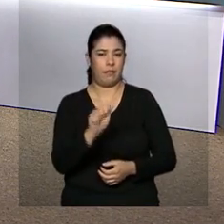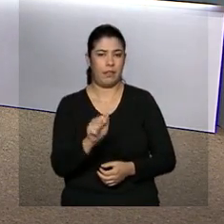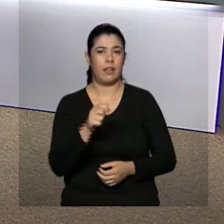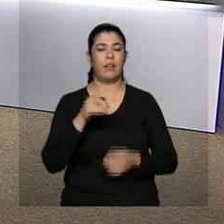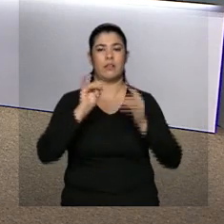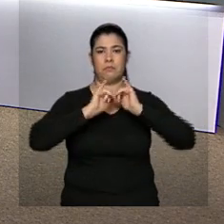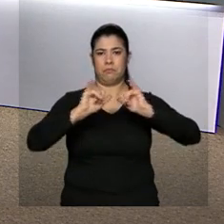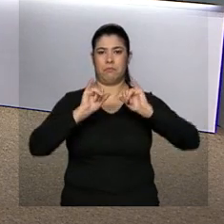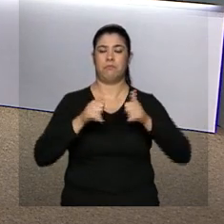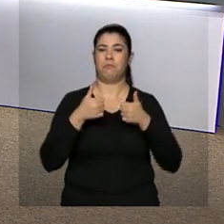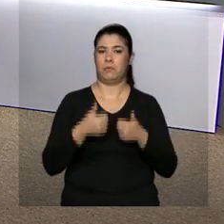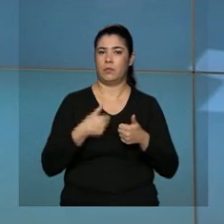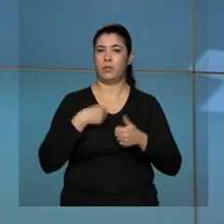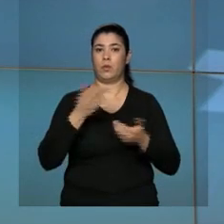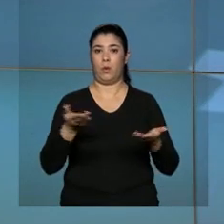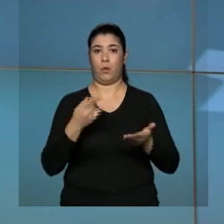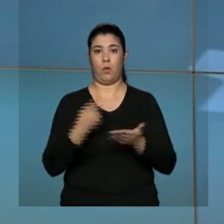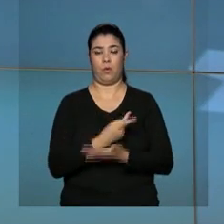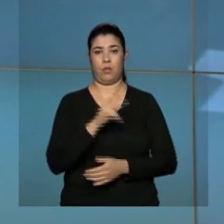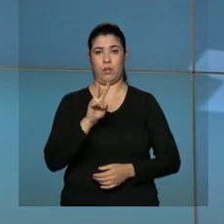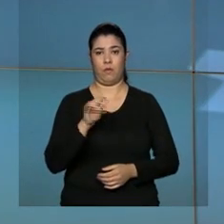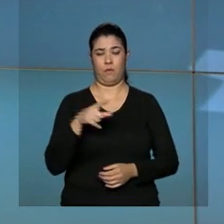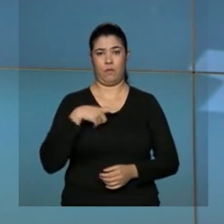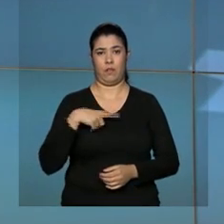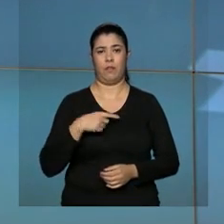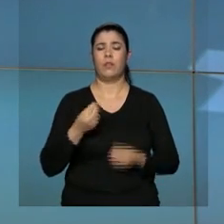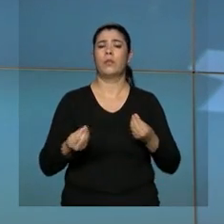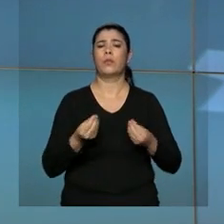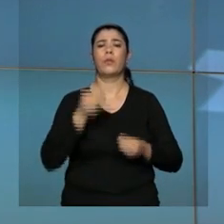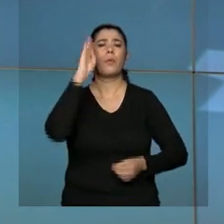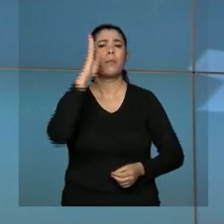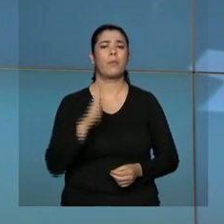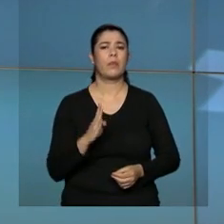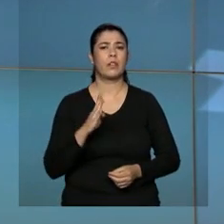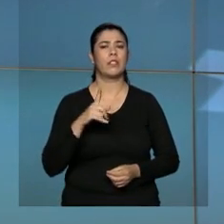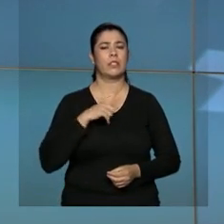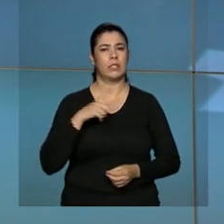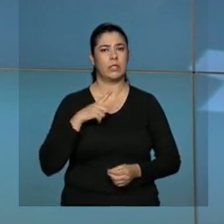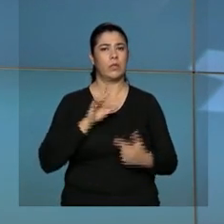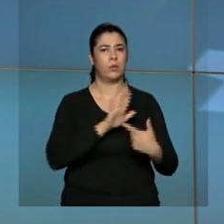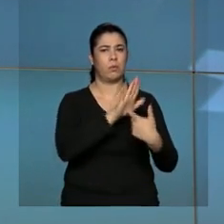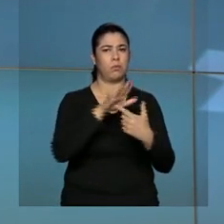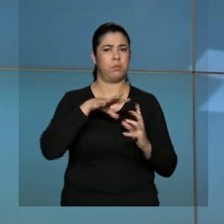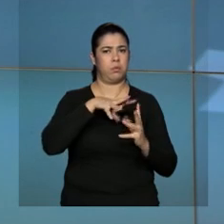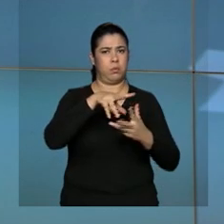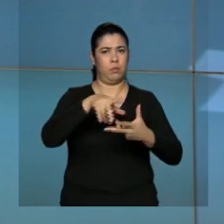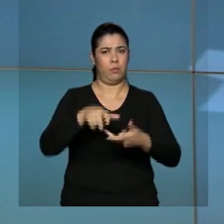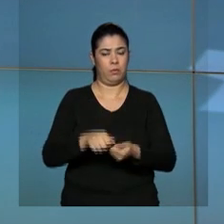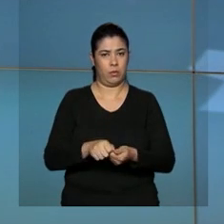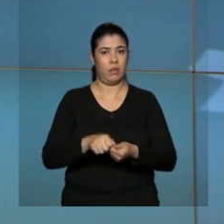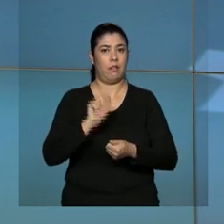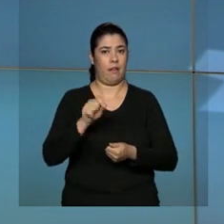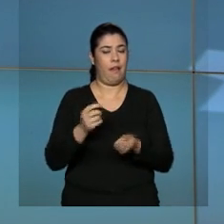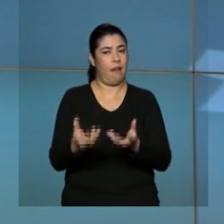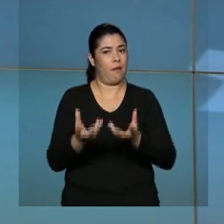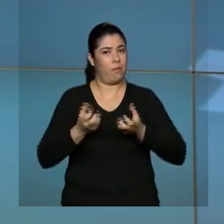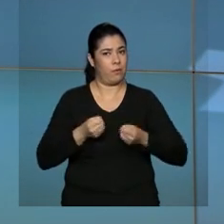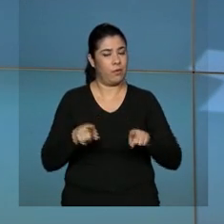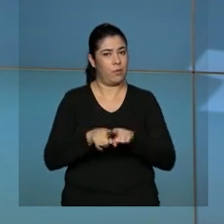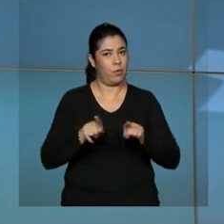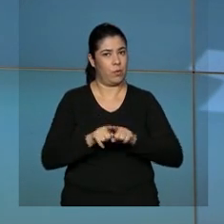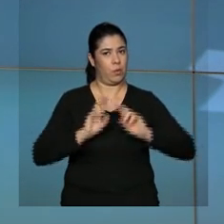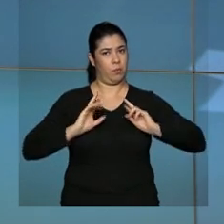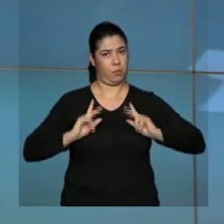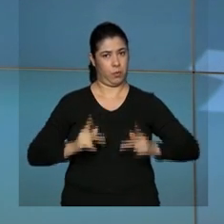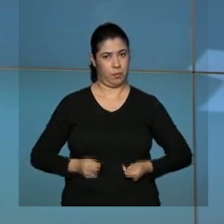Salles, pelas informações ao vivo aqui. E o Brasil é mundialmente reconhecido como um país acolhedor e humano. Não é para